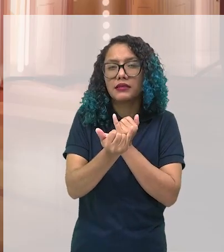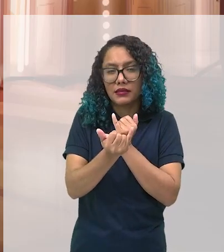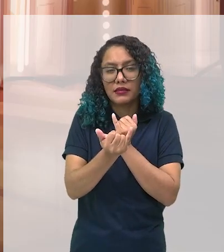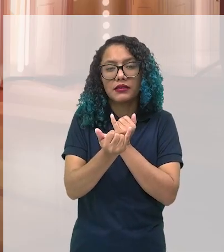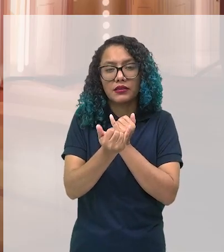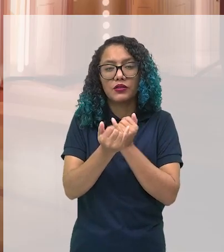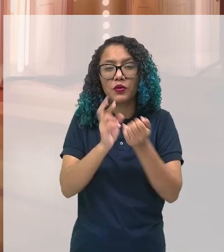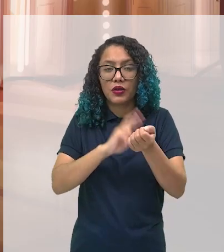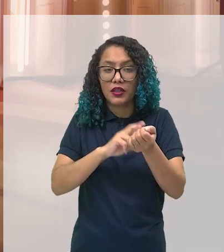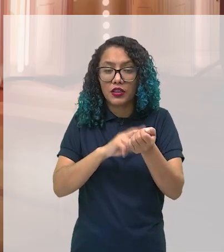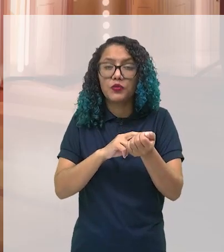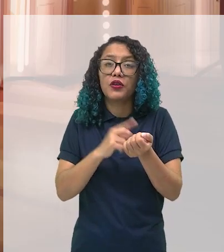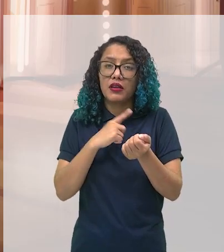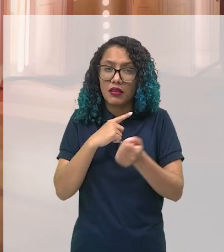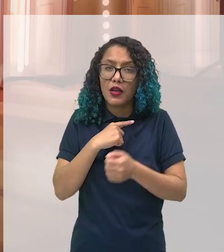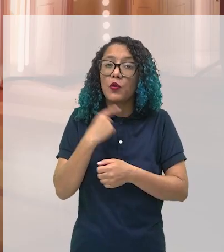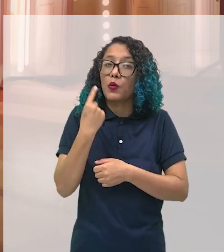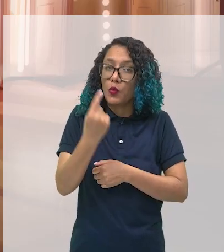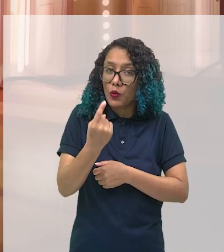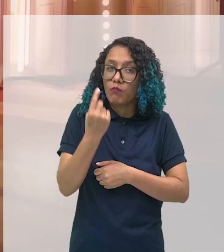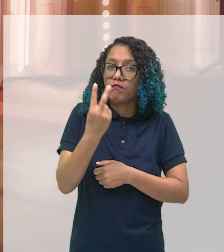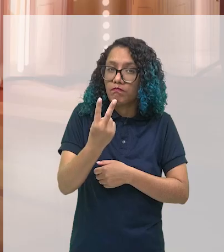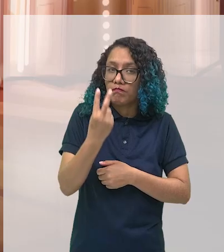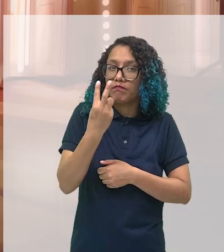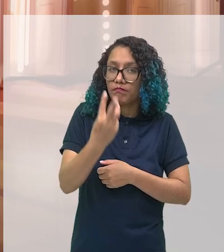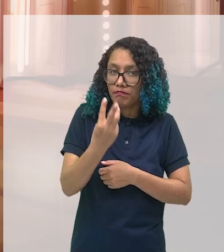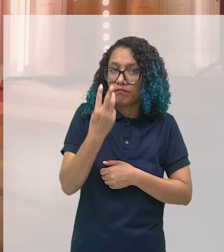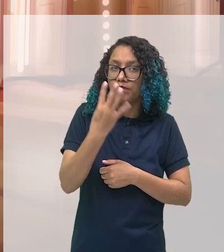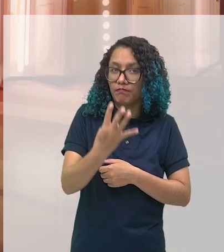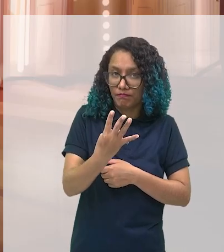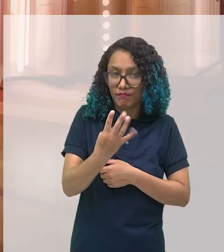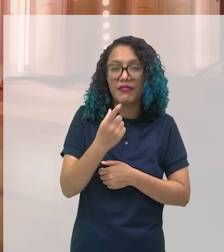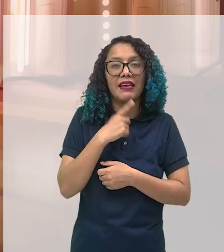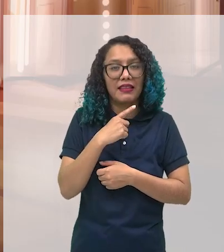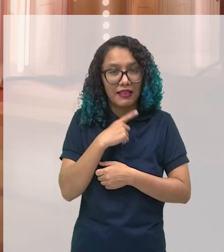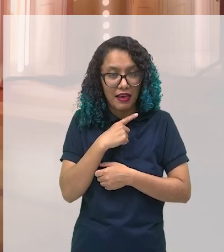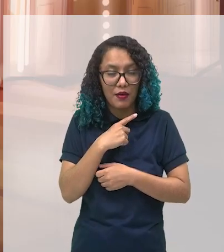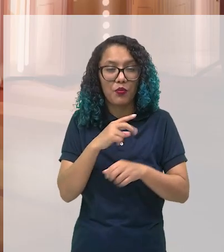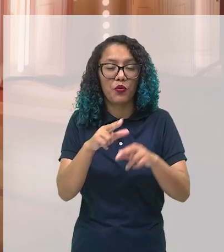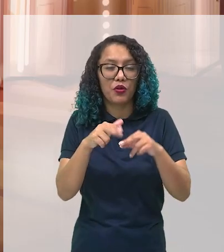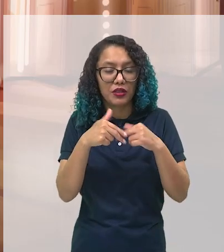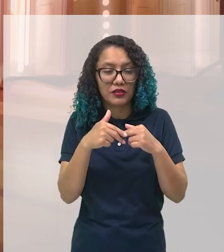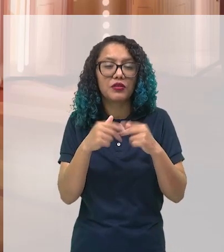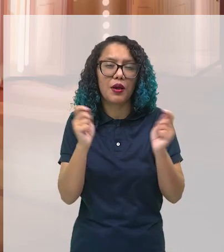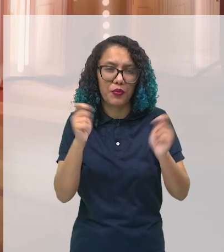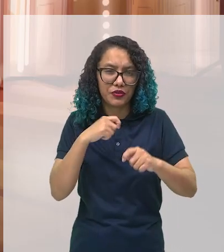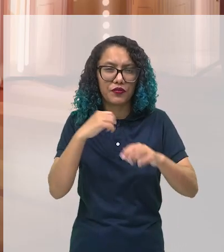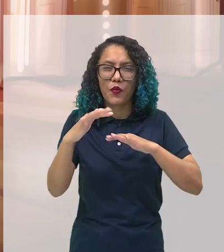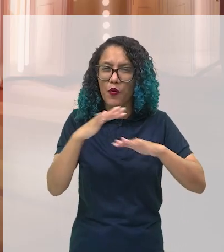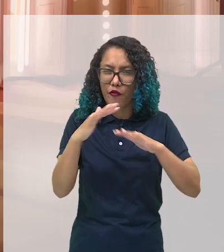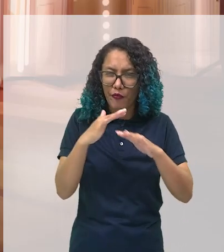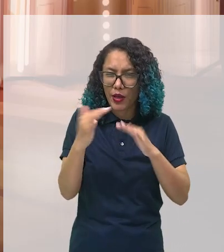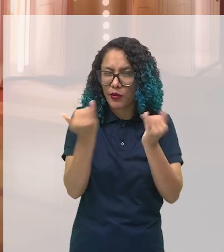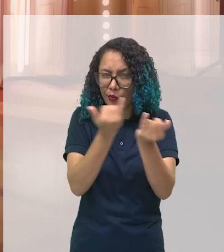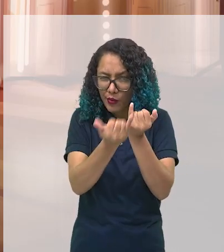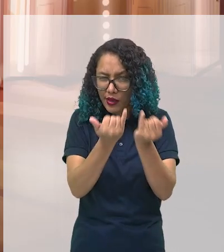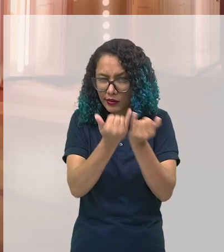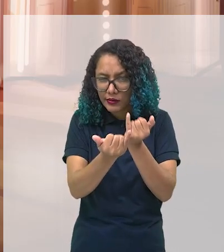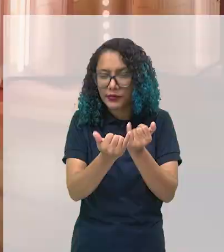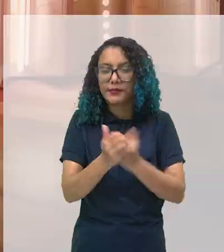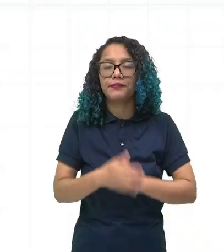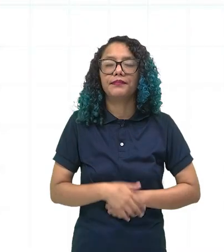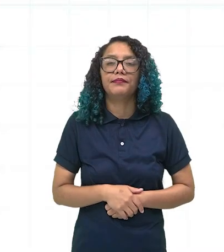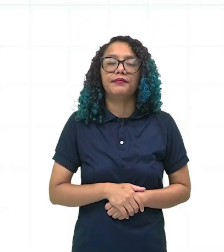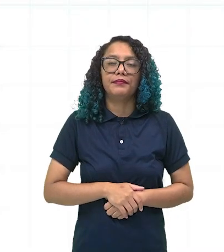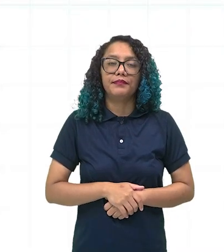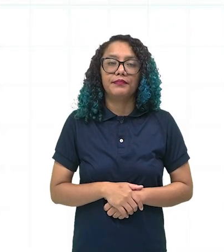ritmos quaternários, né? Então, há essa possibilidade de movimento. Muito bem,